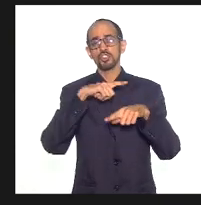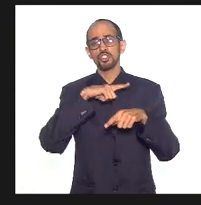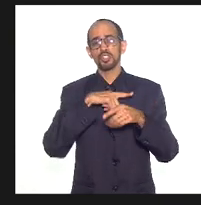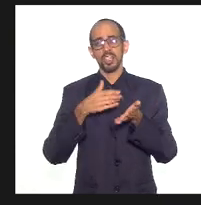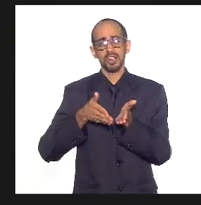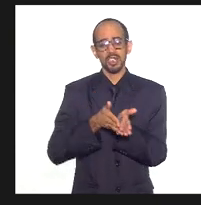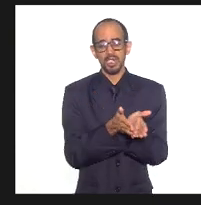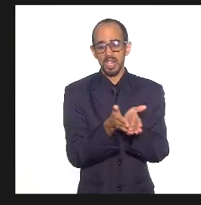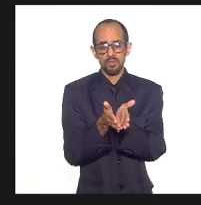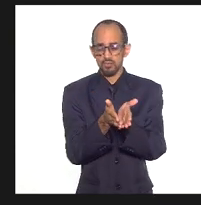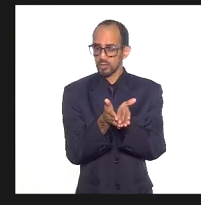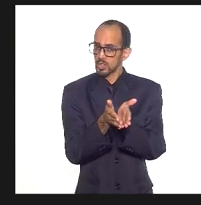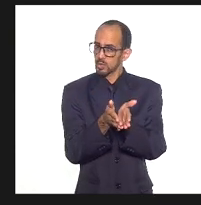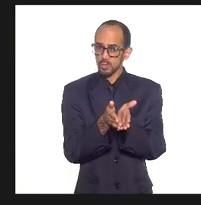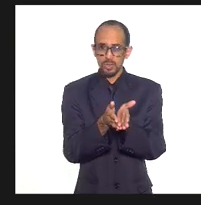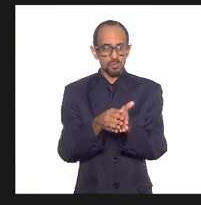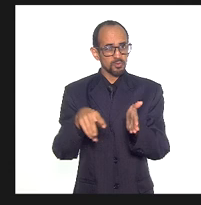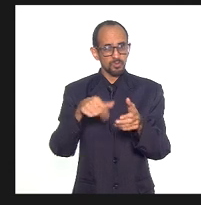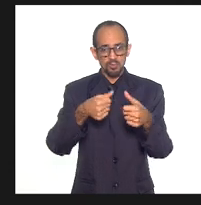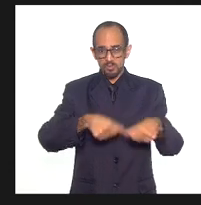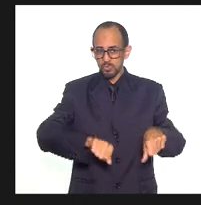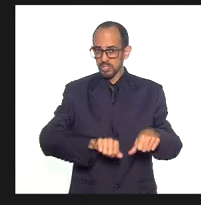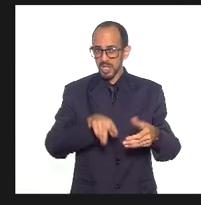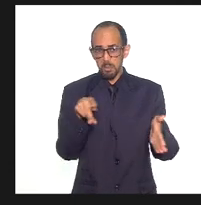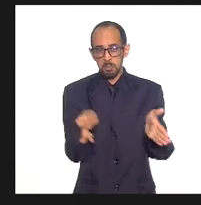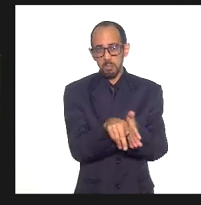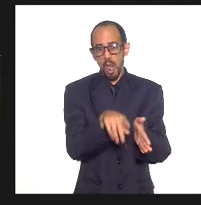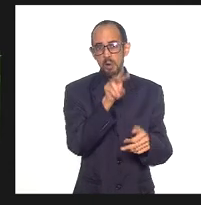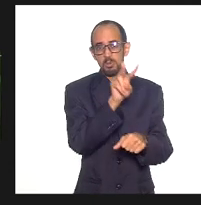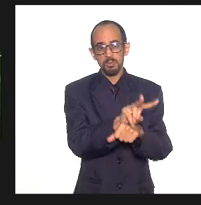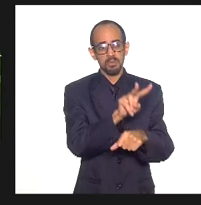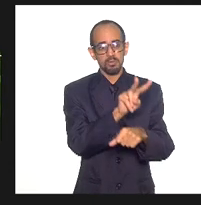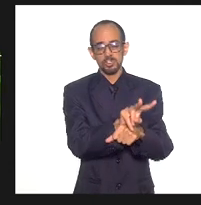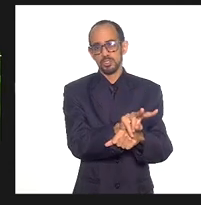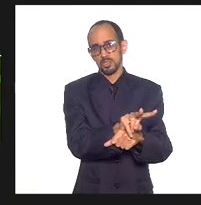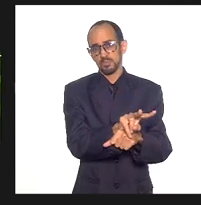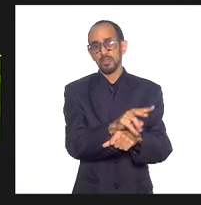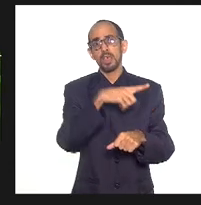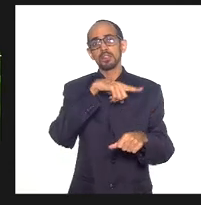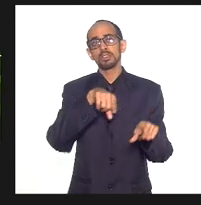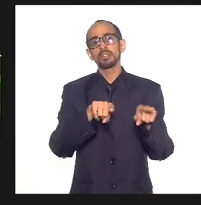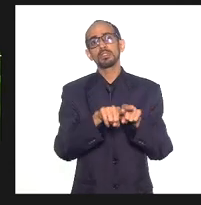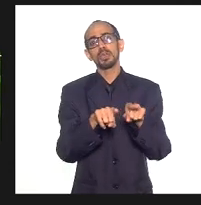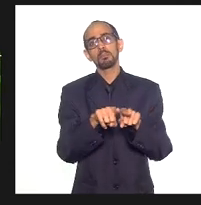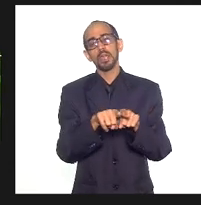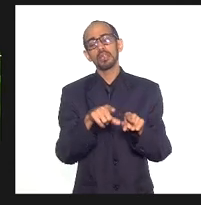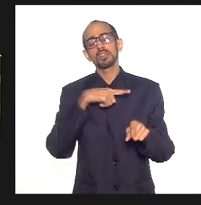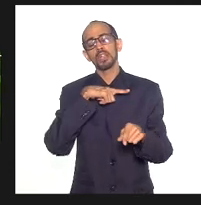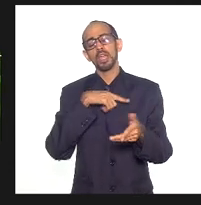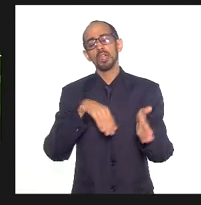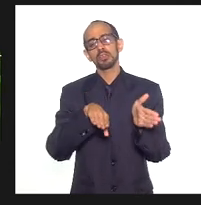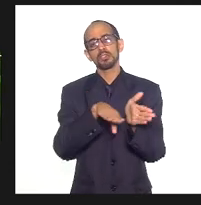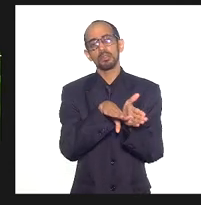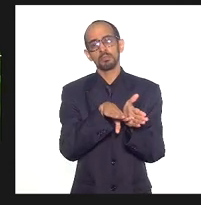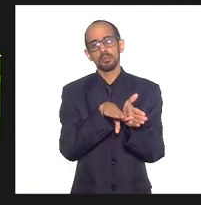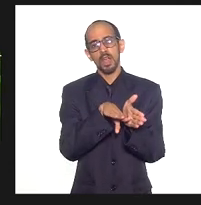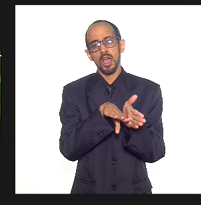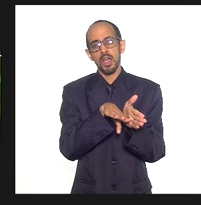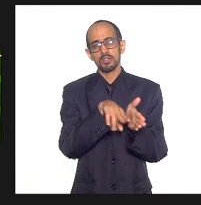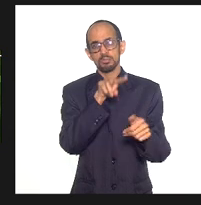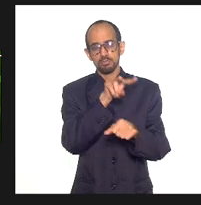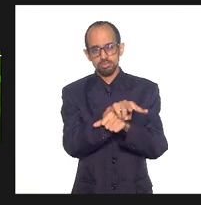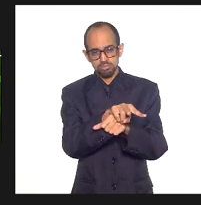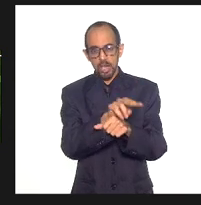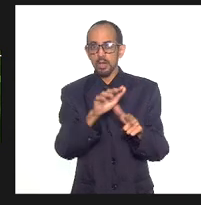maioria de frotas não dedicadas. Existem os próprios terminais oceânicos que servem esse apoio, a operação aérea, a